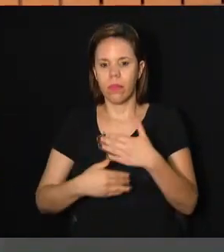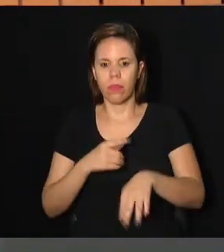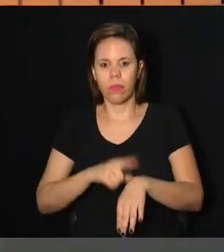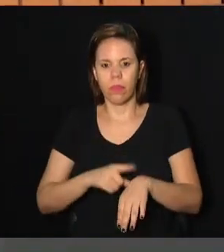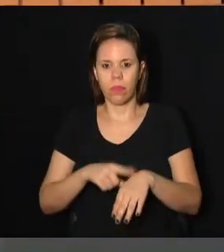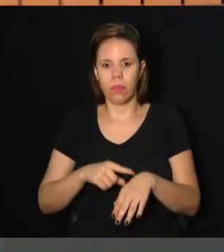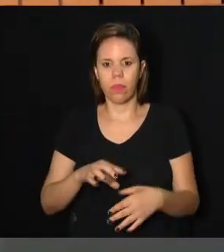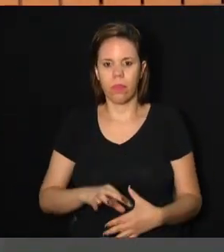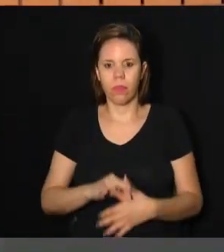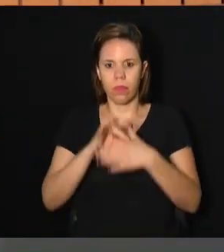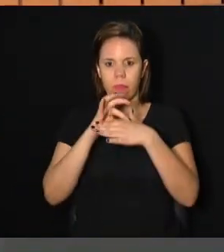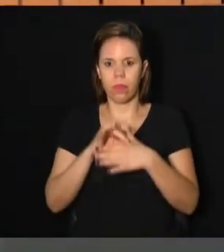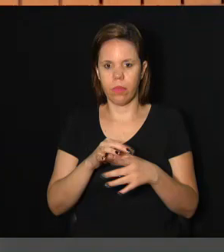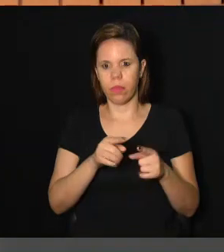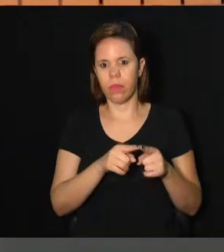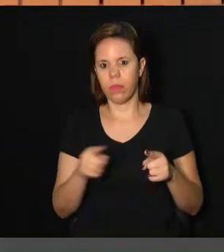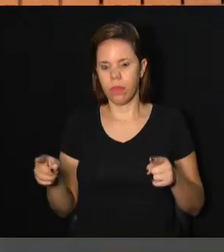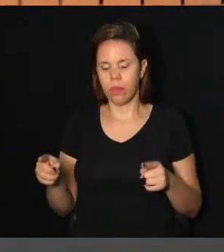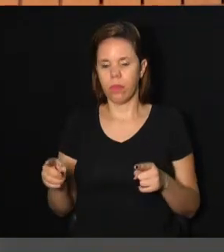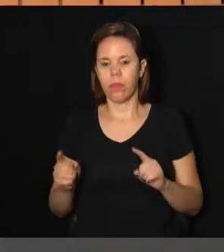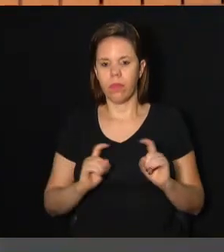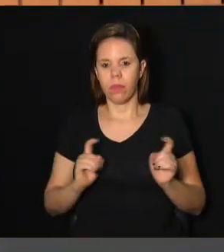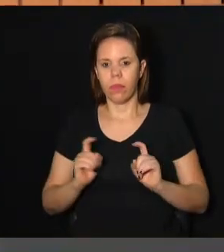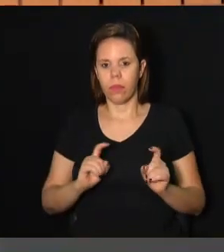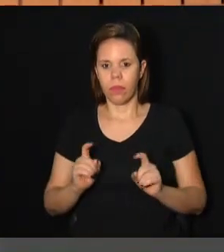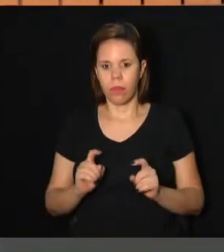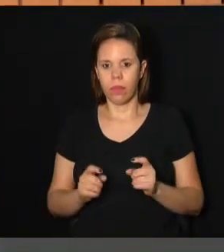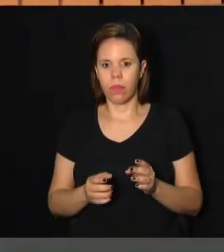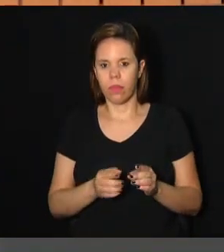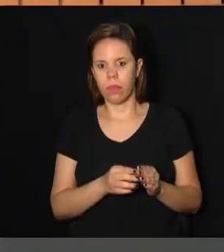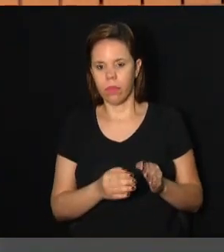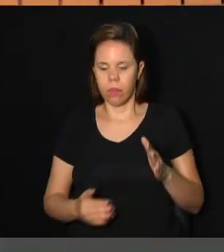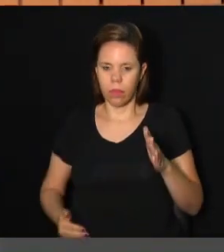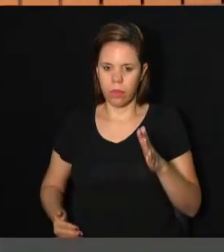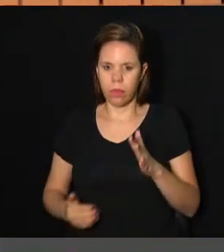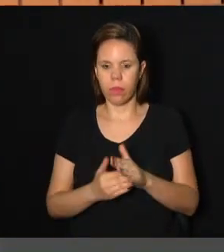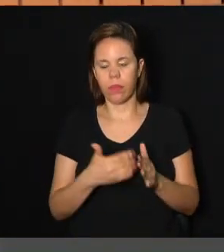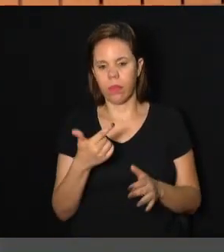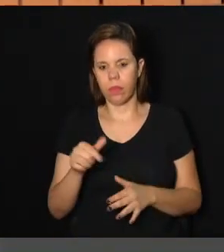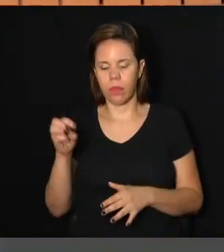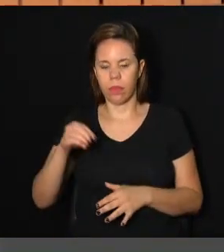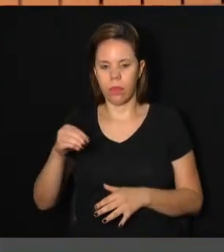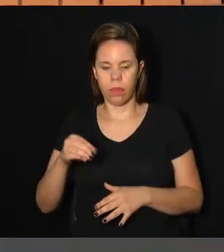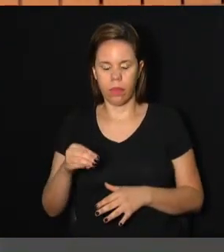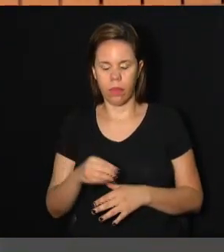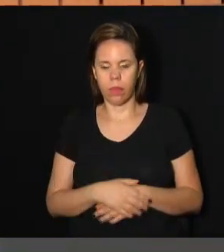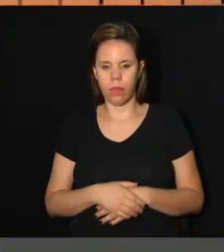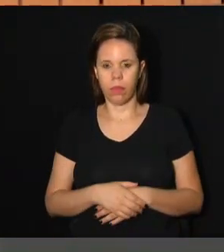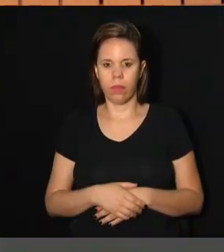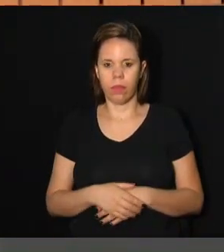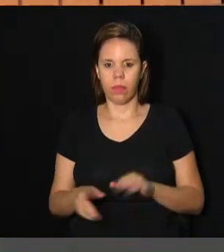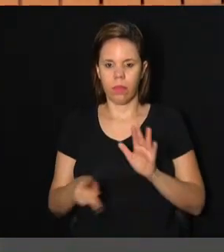liderança ao longo do pequeno expediente, com prazo máximo de 10 minutos,